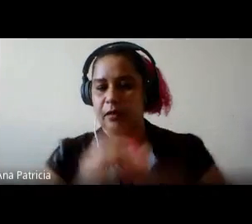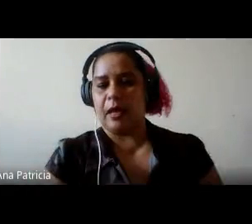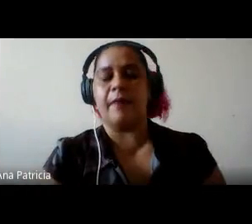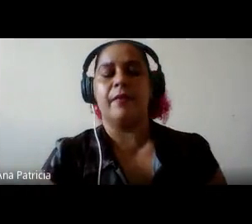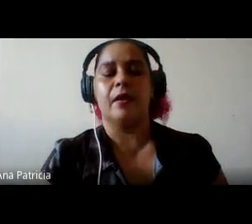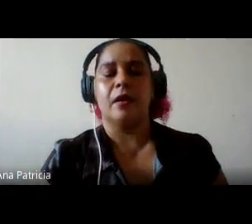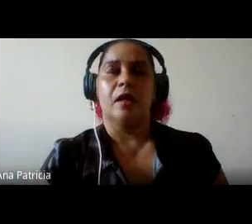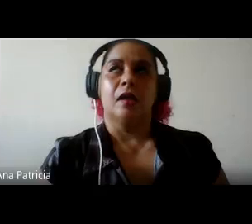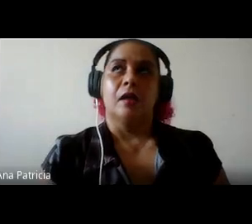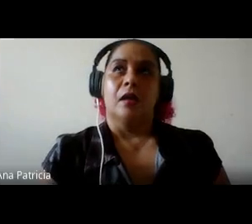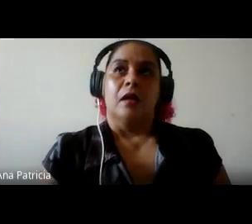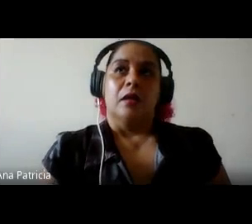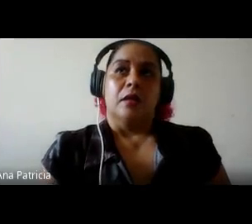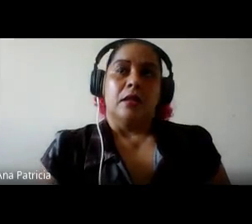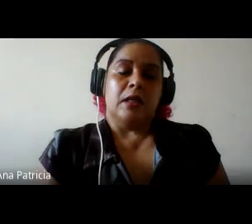Tá?